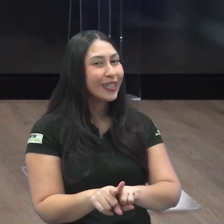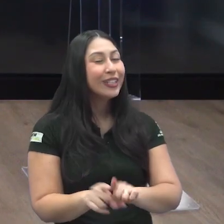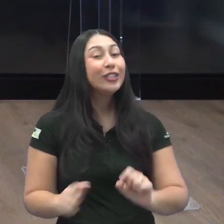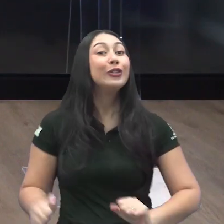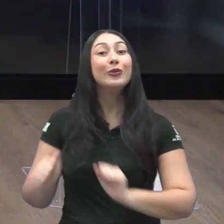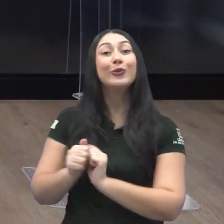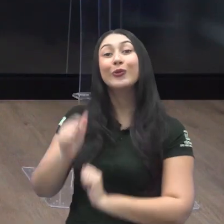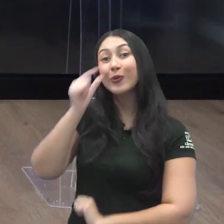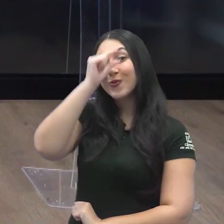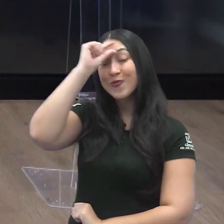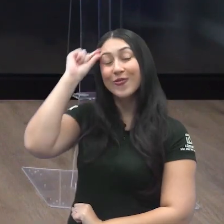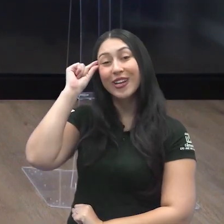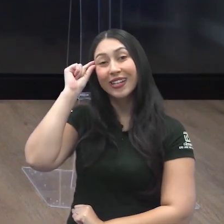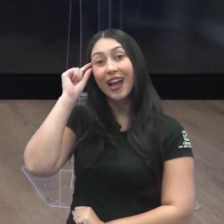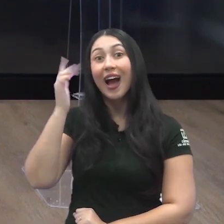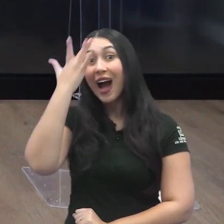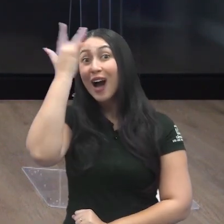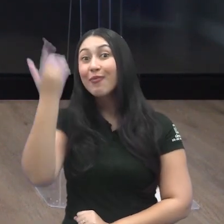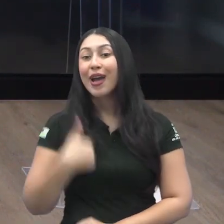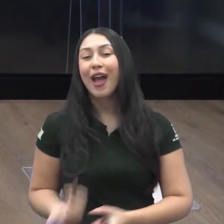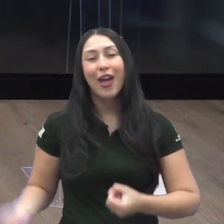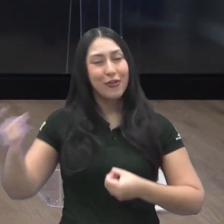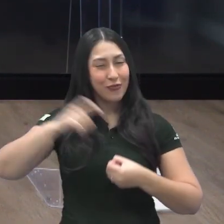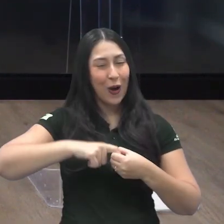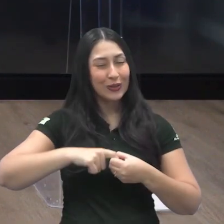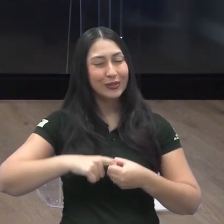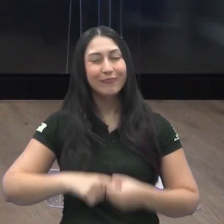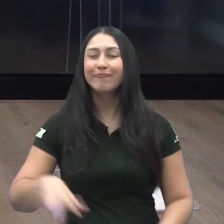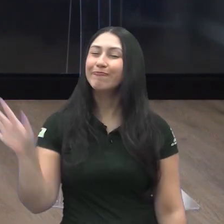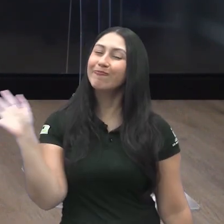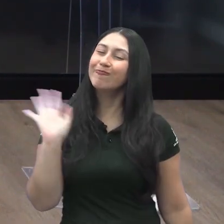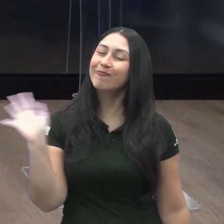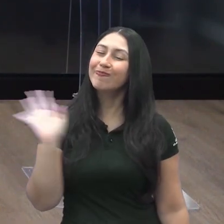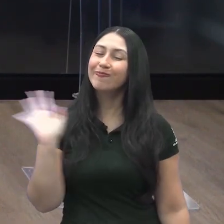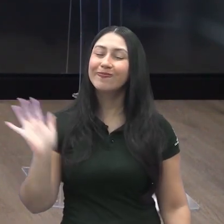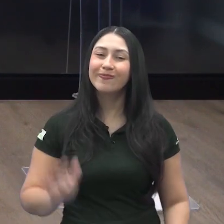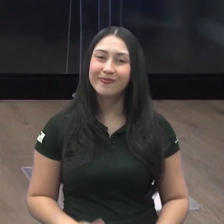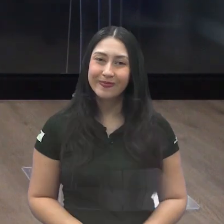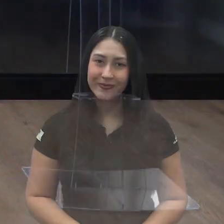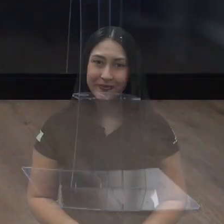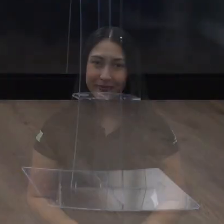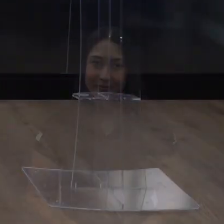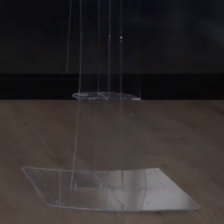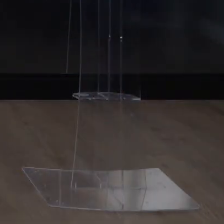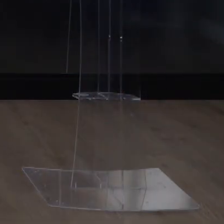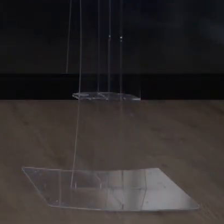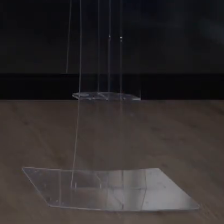cidade, no comando do Vieira Júnior. Eu volto amanhã, às 2 da tarde. Até lá!